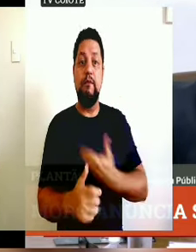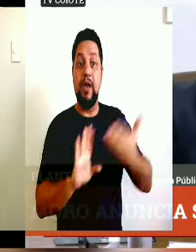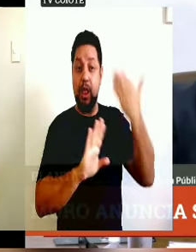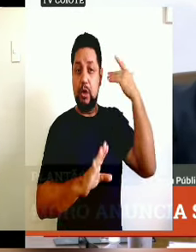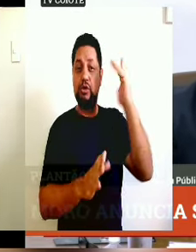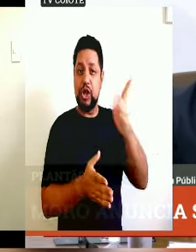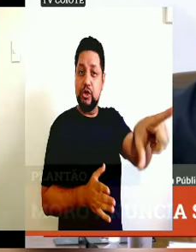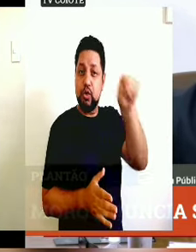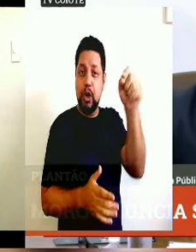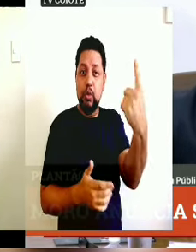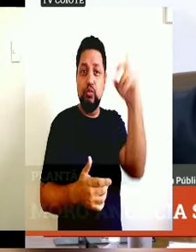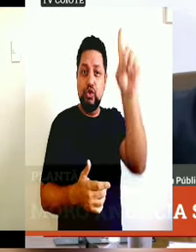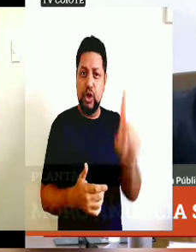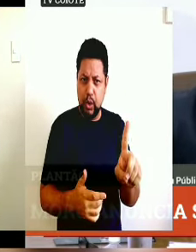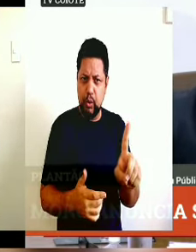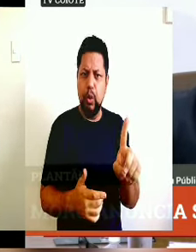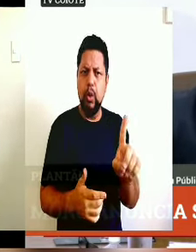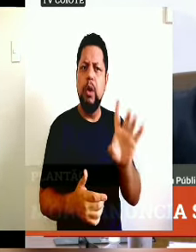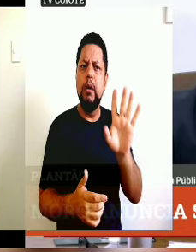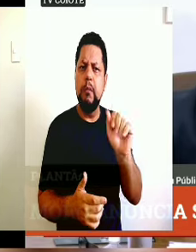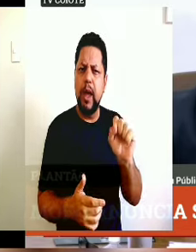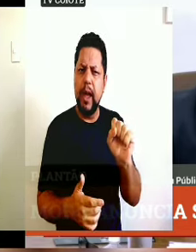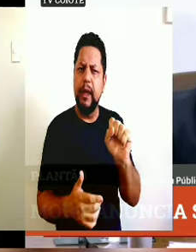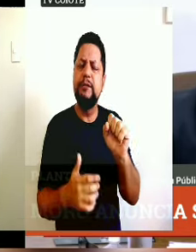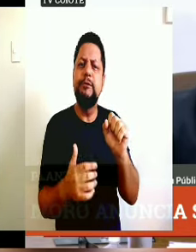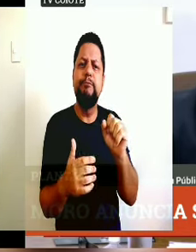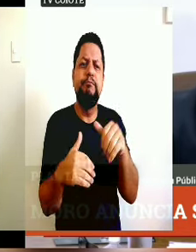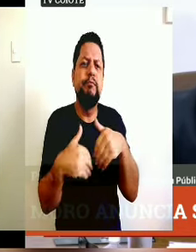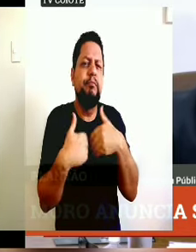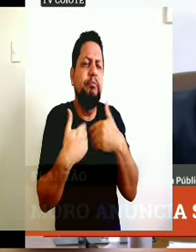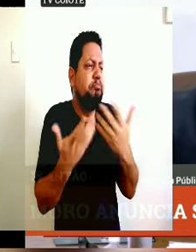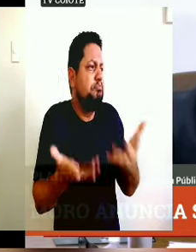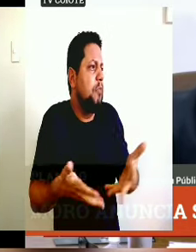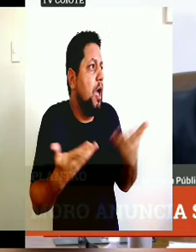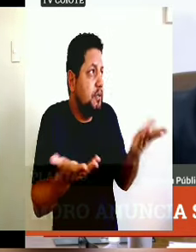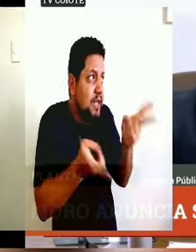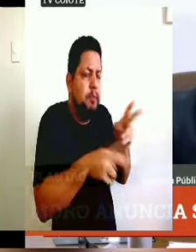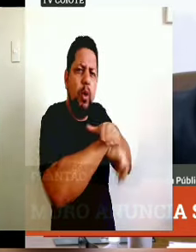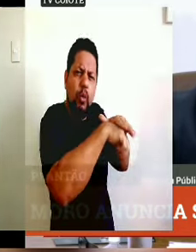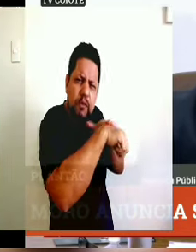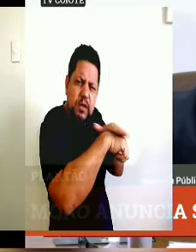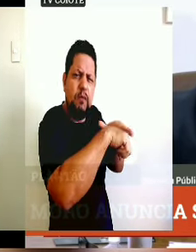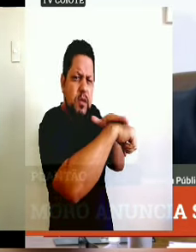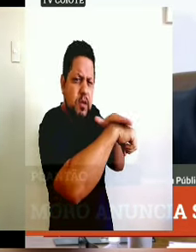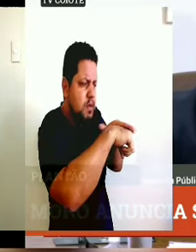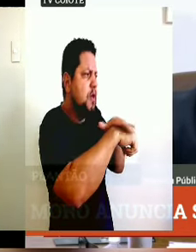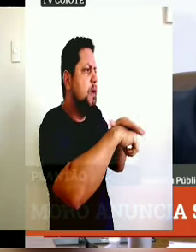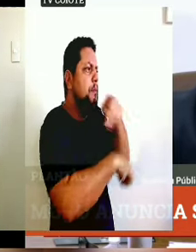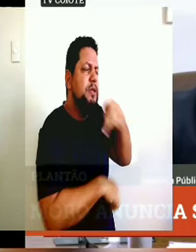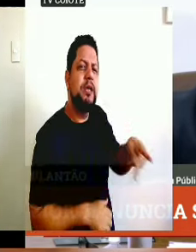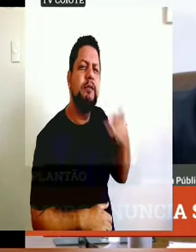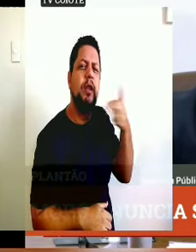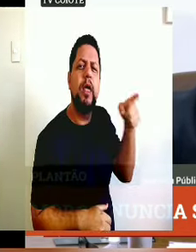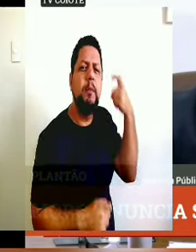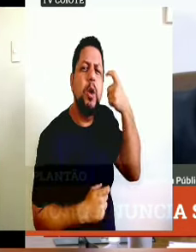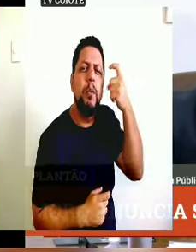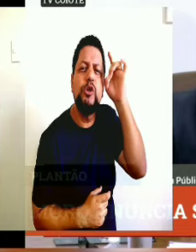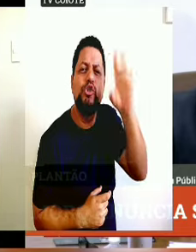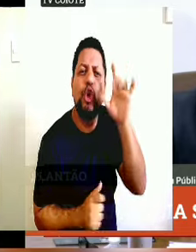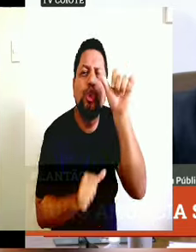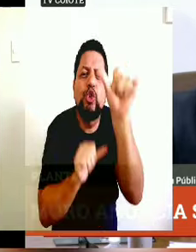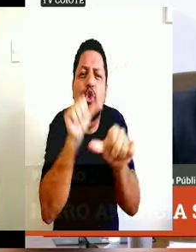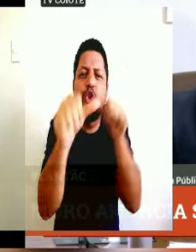E o problema, que nas conversas com o presidente, e isso ele me disse expressamente, que não é só a troca do diretor-geral,